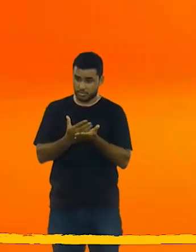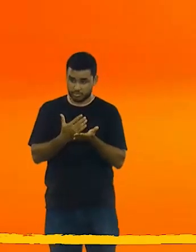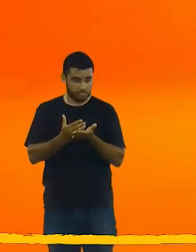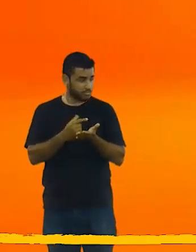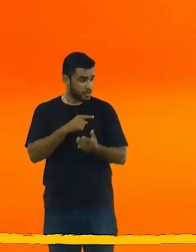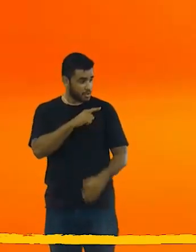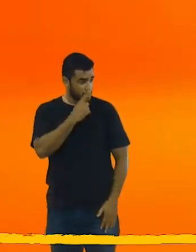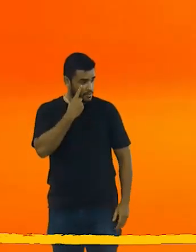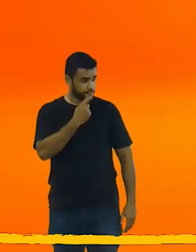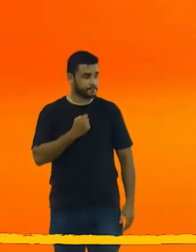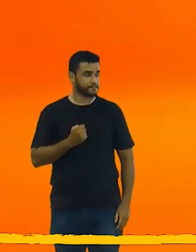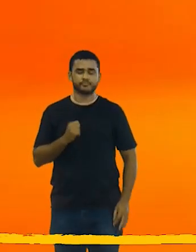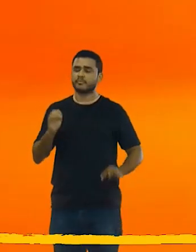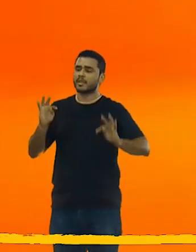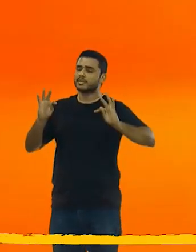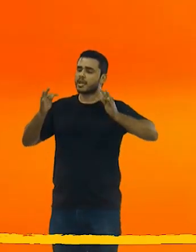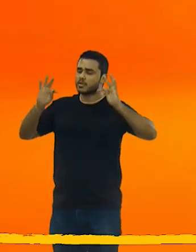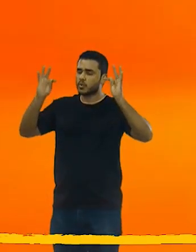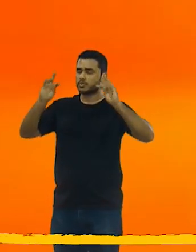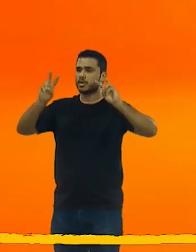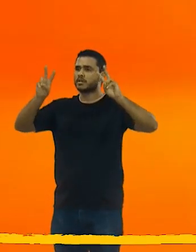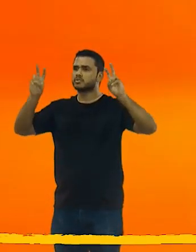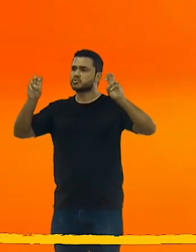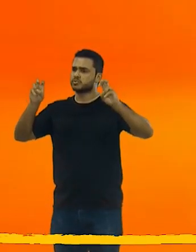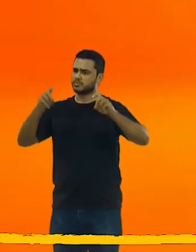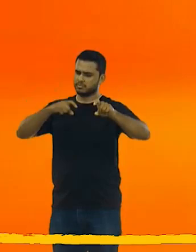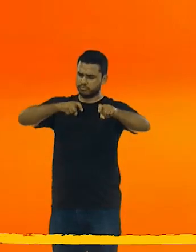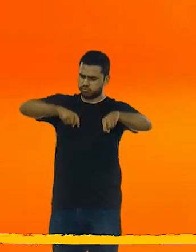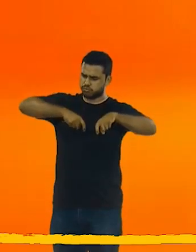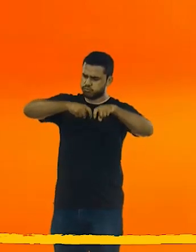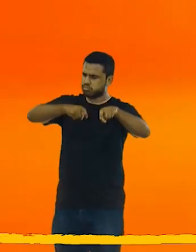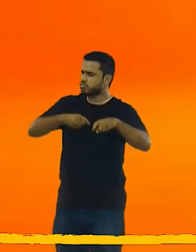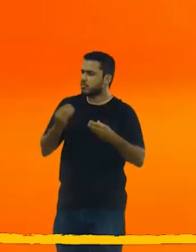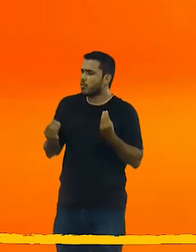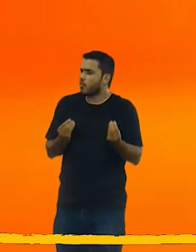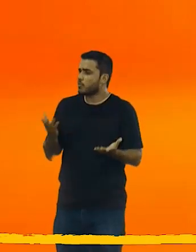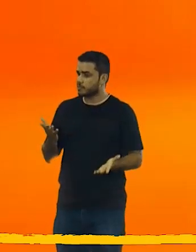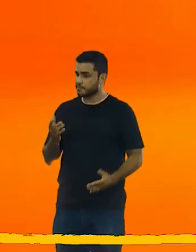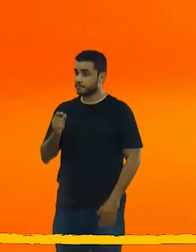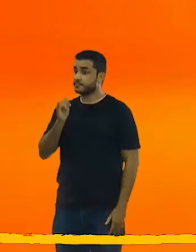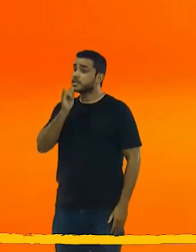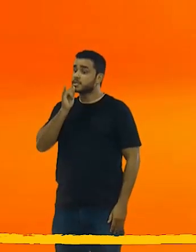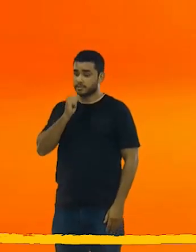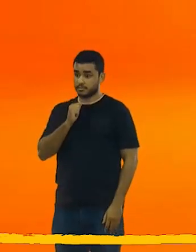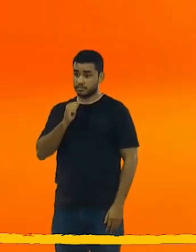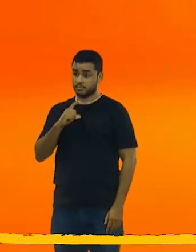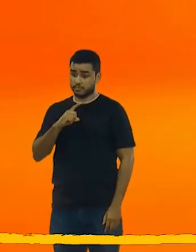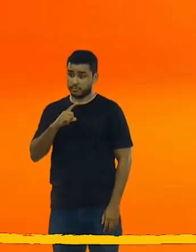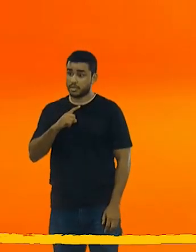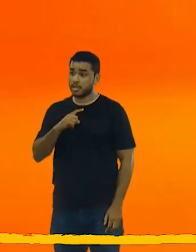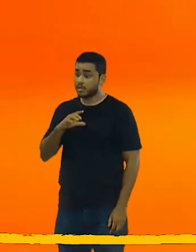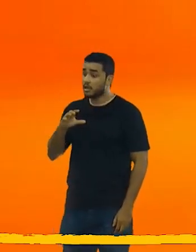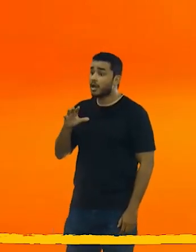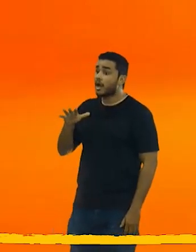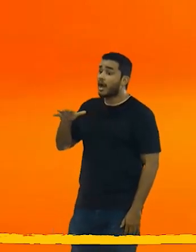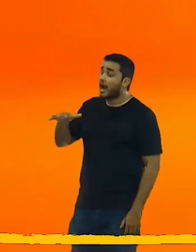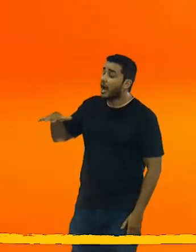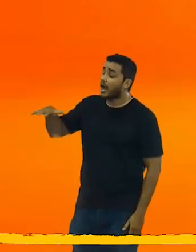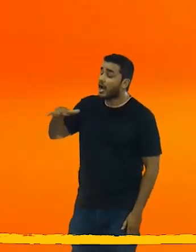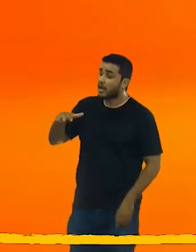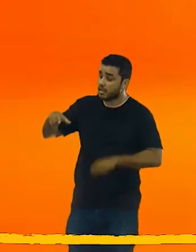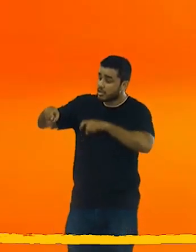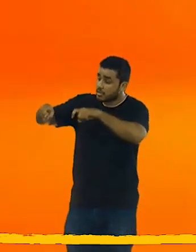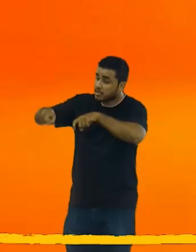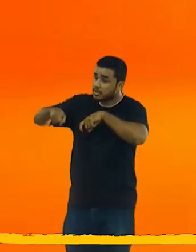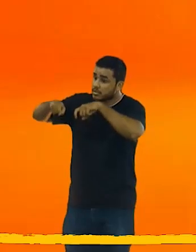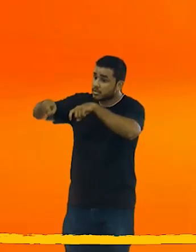beleza? A primeira coisa que eu gosto de sempre trabalhar são conceitos. Primeiro a gente tem um PIB por setores. Se você reparar, o setor